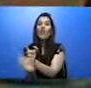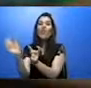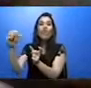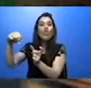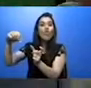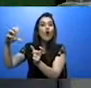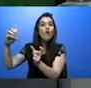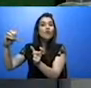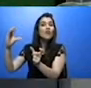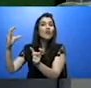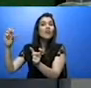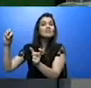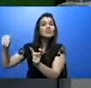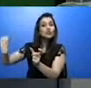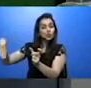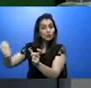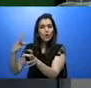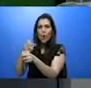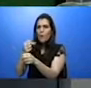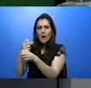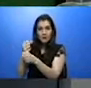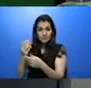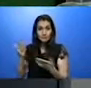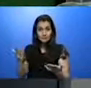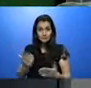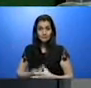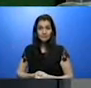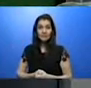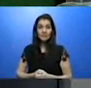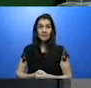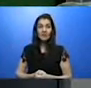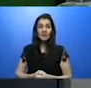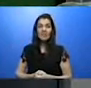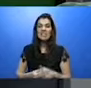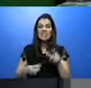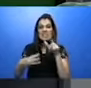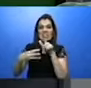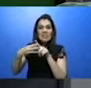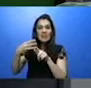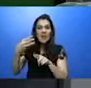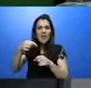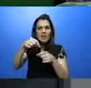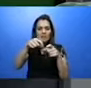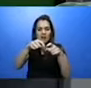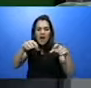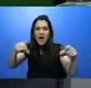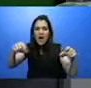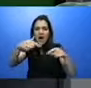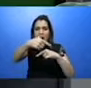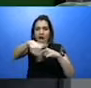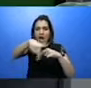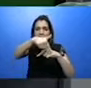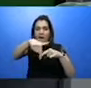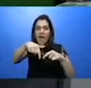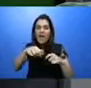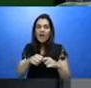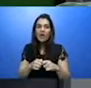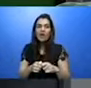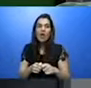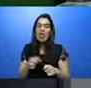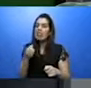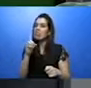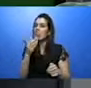O que isso significa? Que a medida de 3 réguas, se eu for comparar, eu ainda não